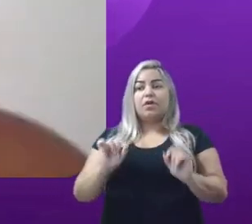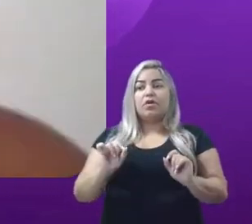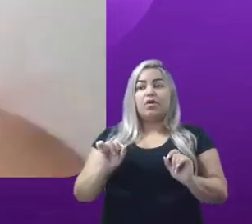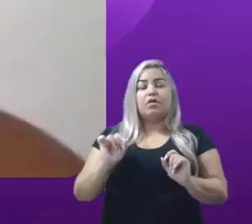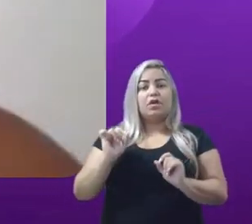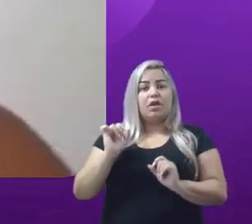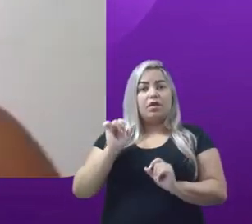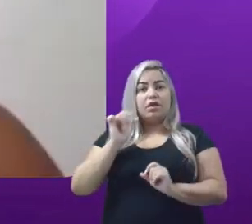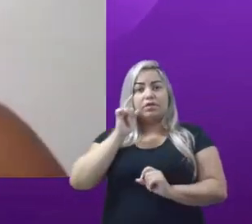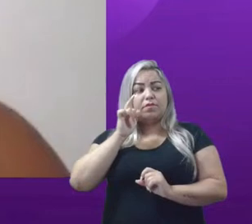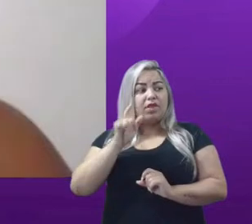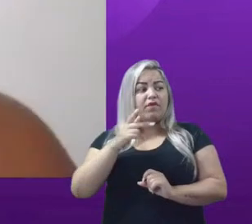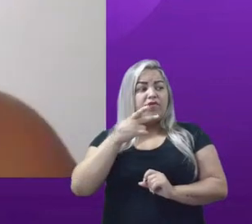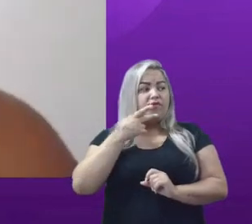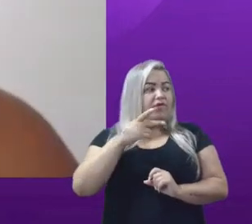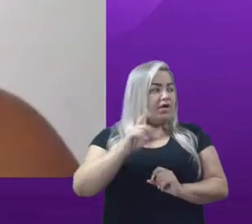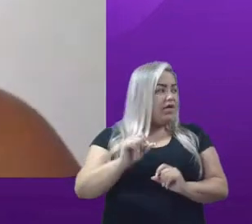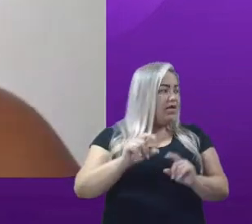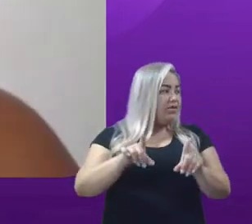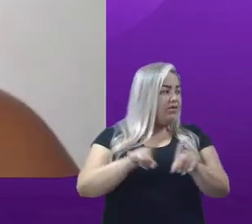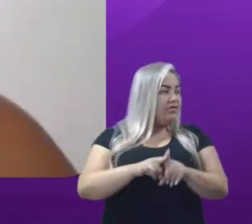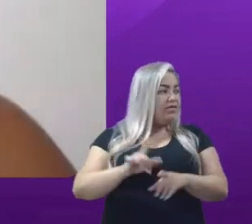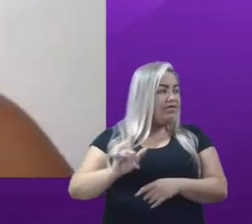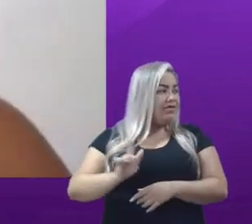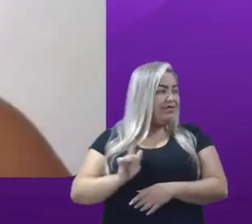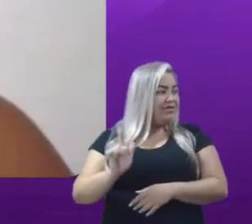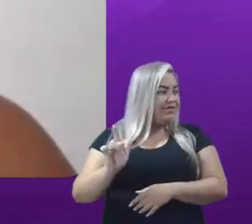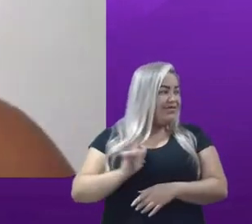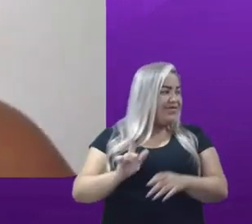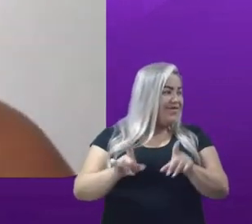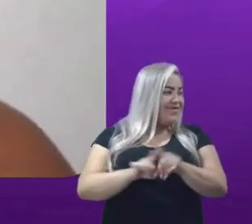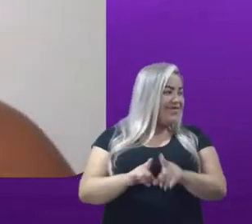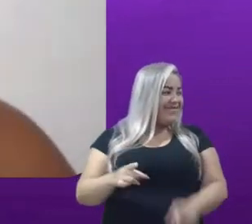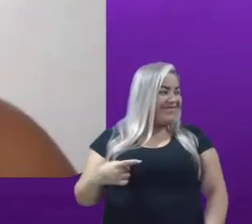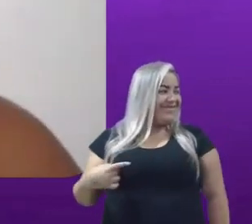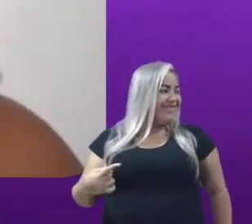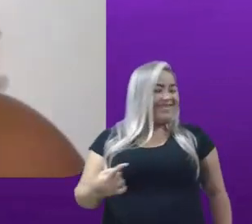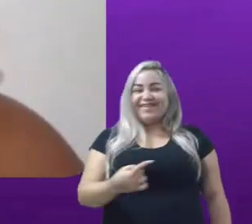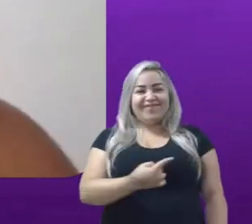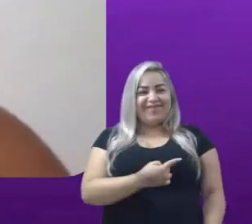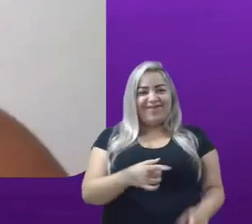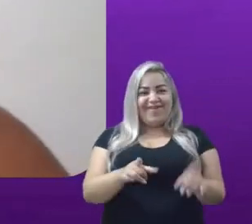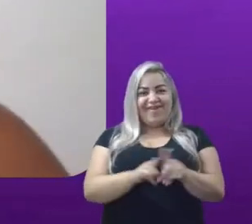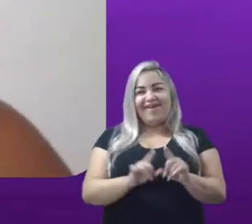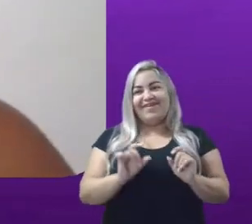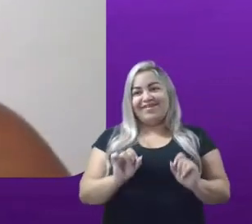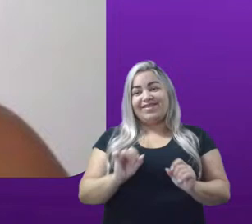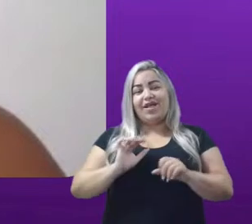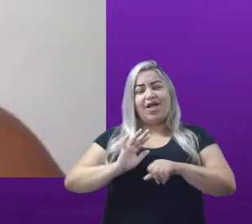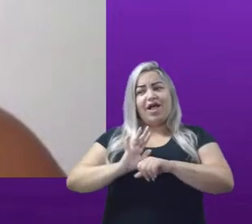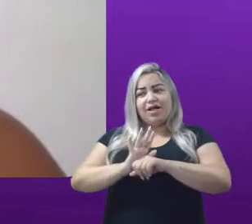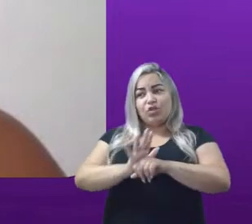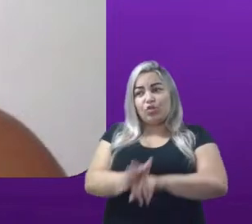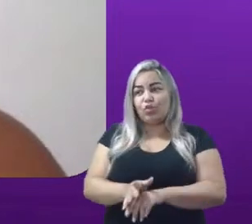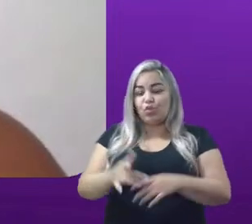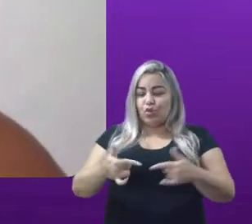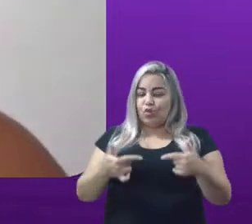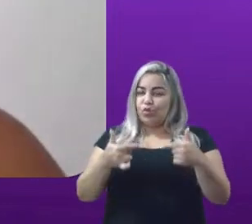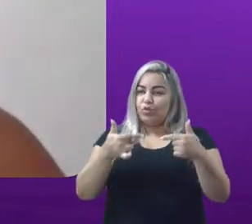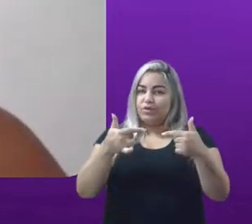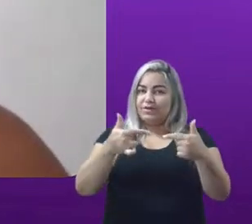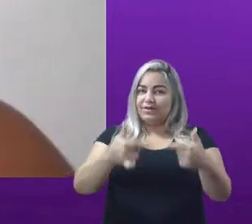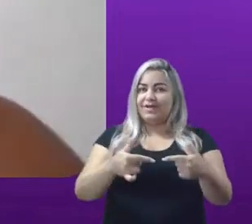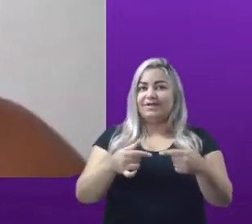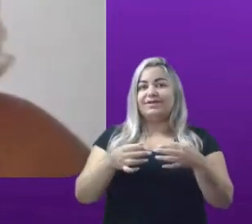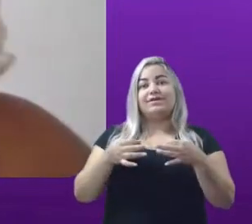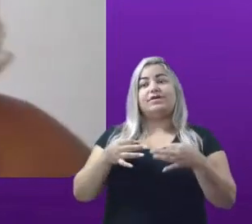ele falou a seguinte frase: é desgastante, é massacrante lutarmos por dignidade.